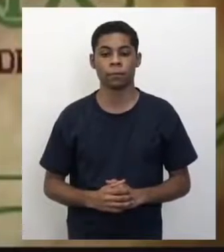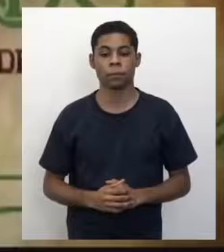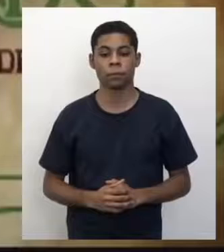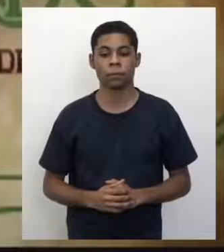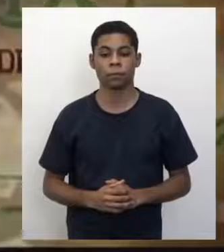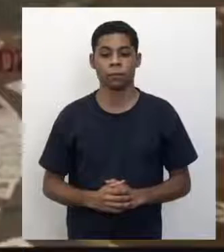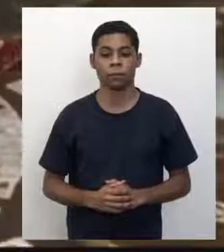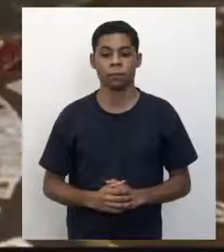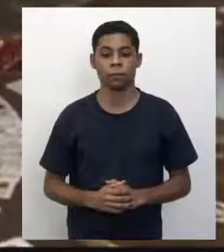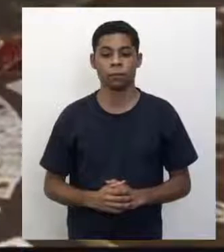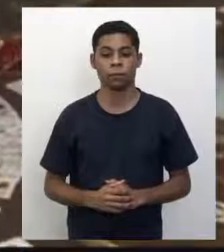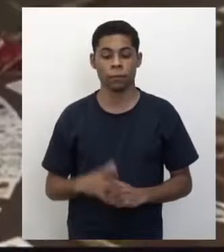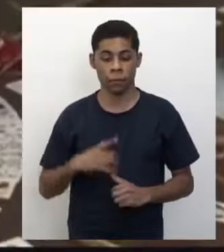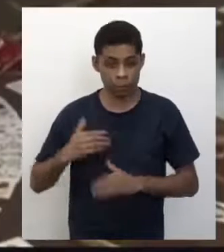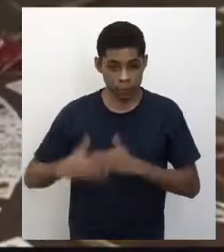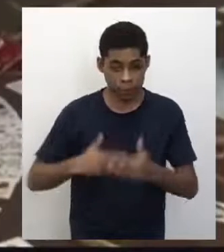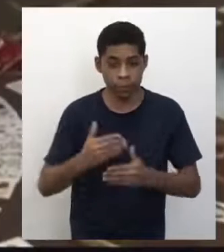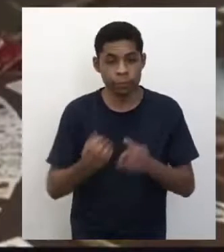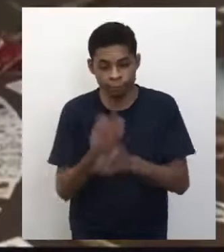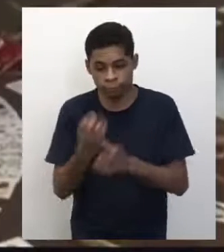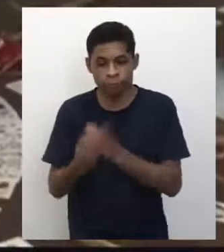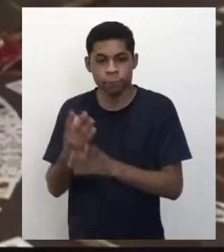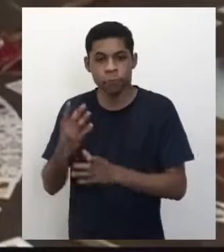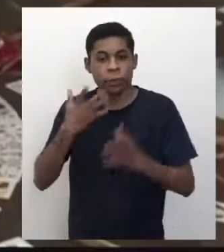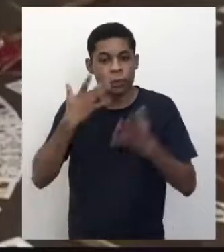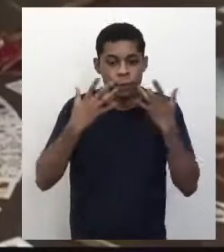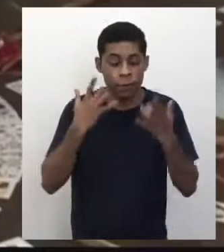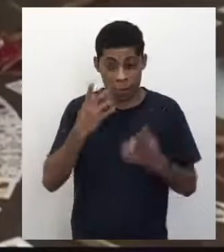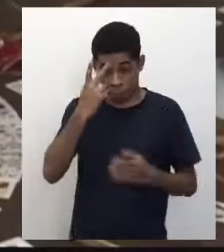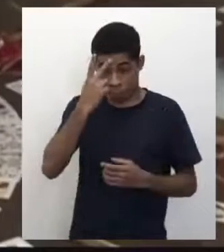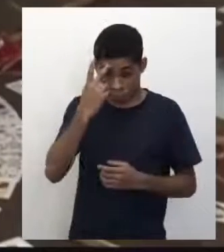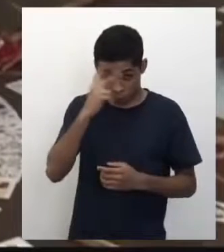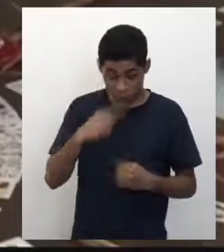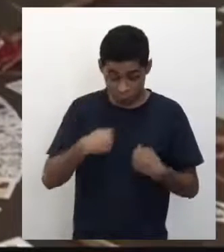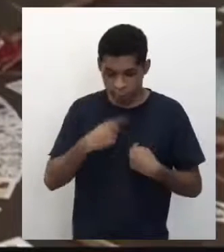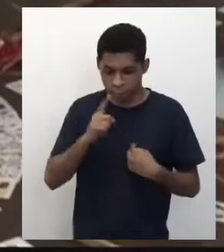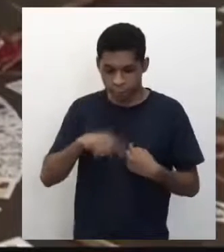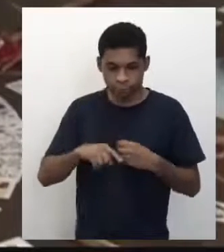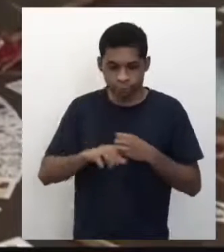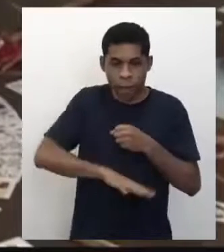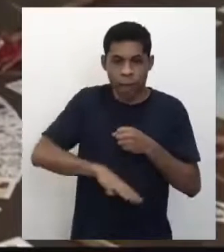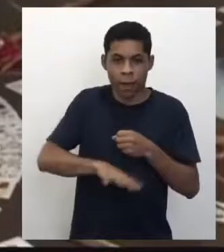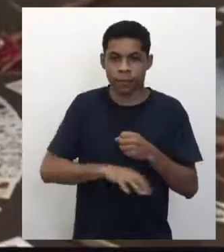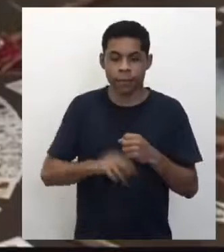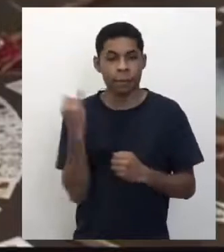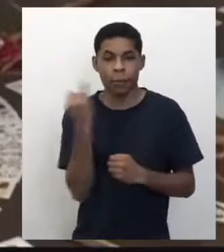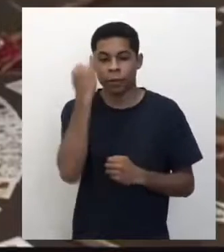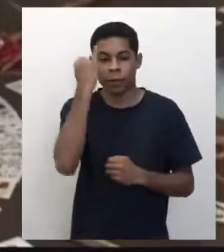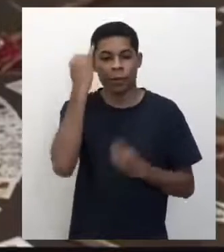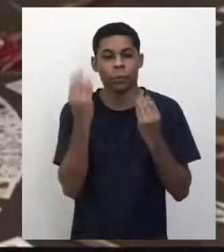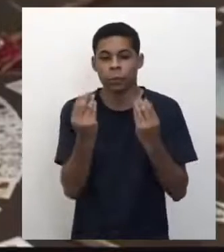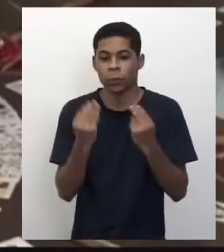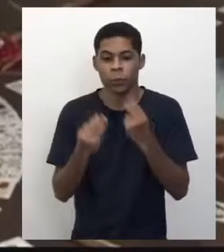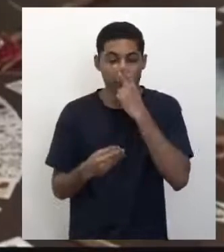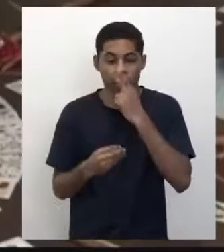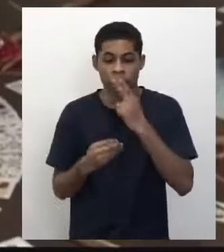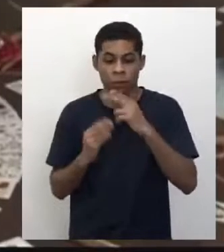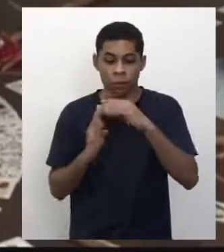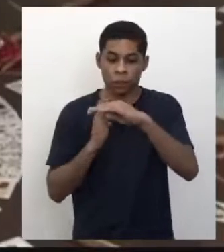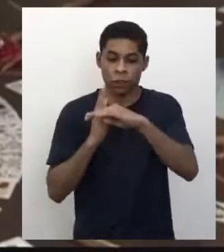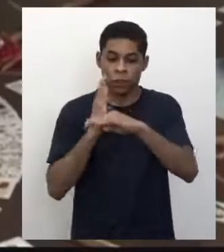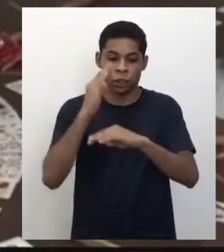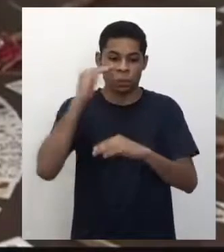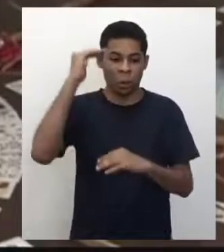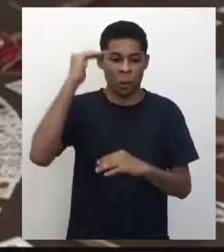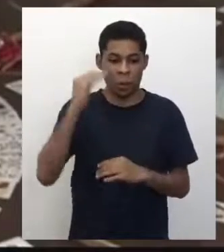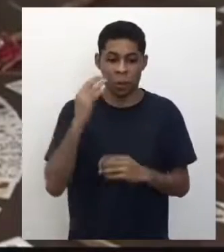O processo de criação teatral, para mim, é a base, né, que se forma até a gente chegar no espetáculo.